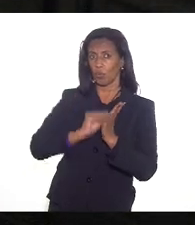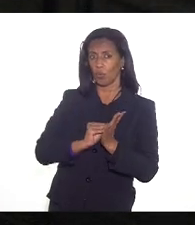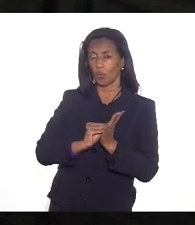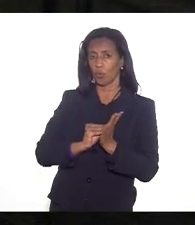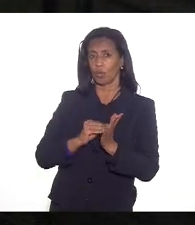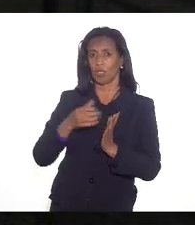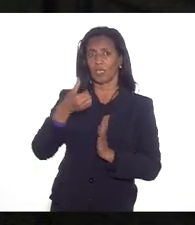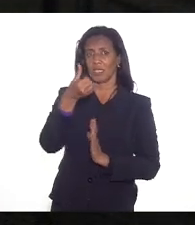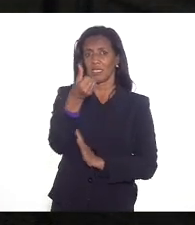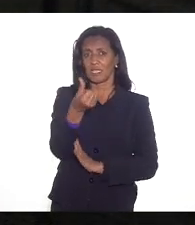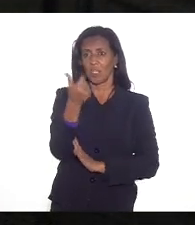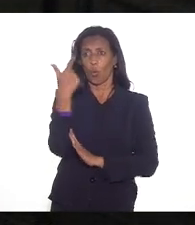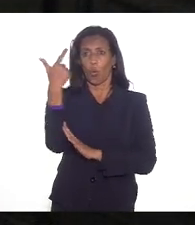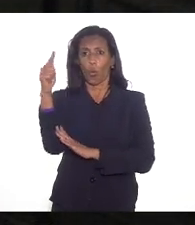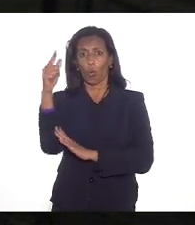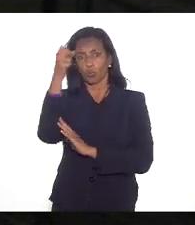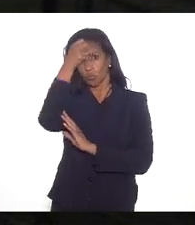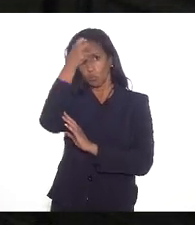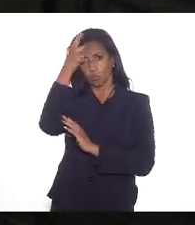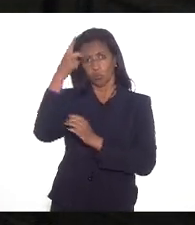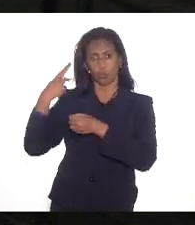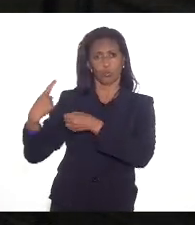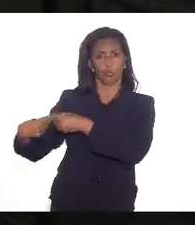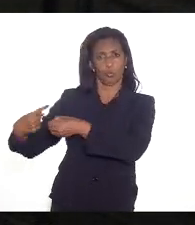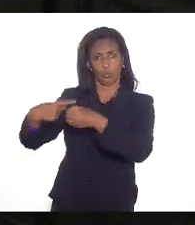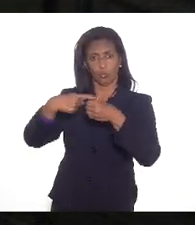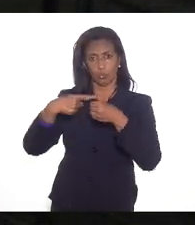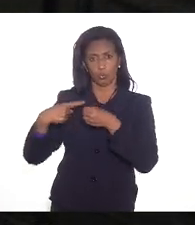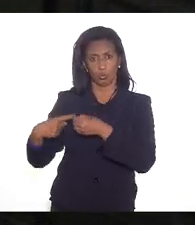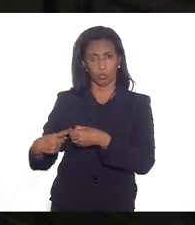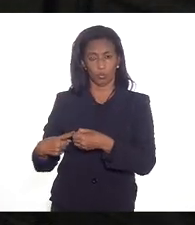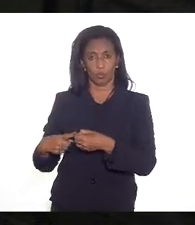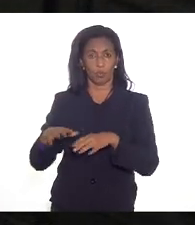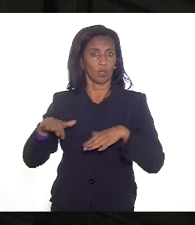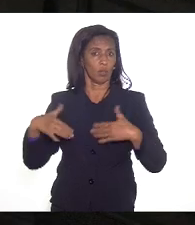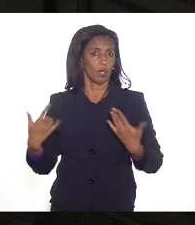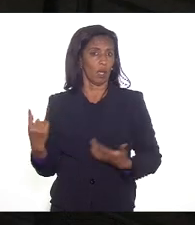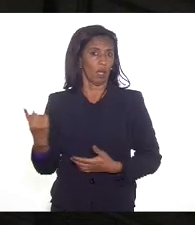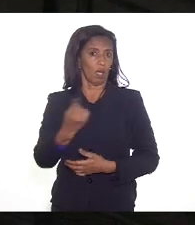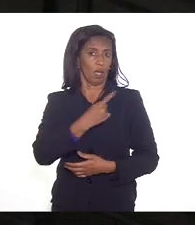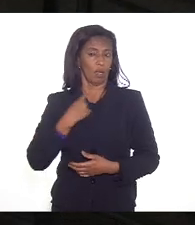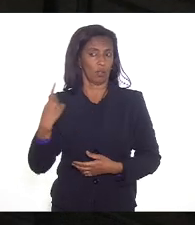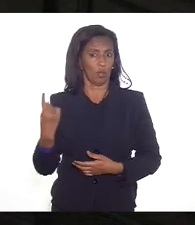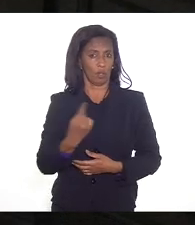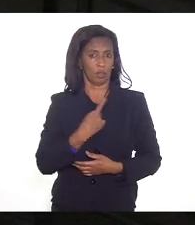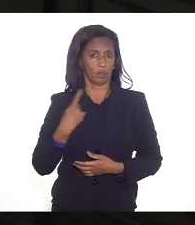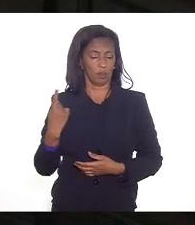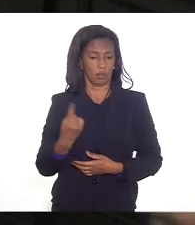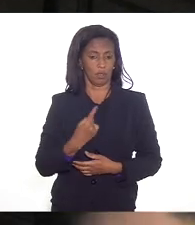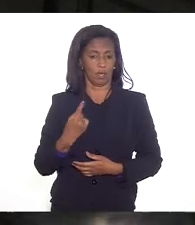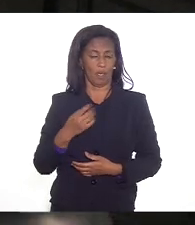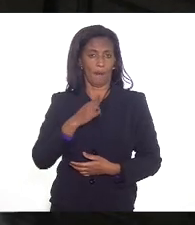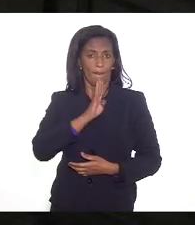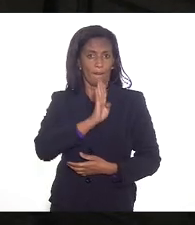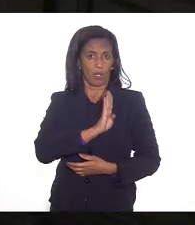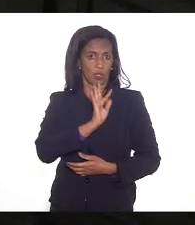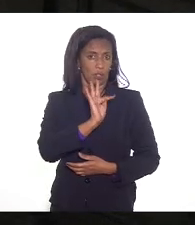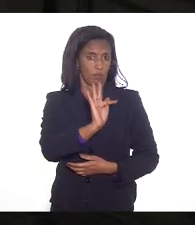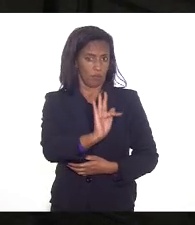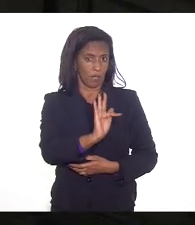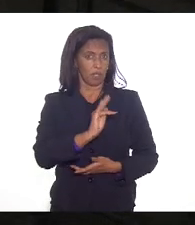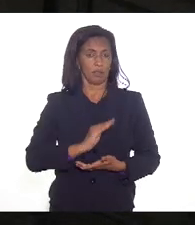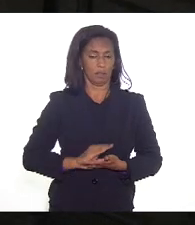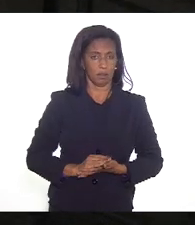seis outros municípios inclusive da nossa querida e estimada Baixada